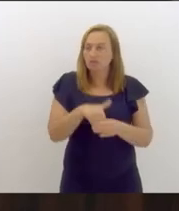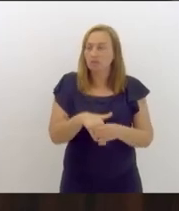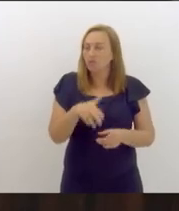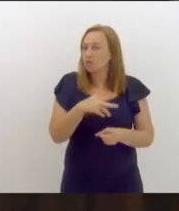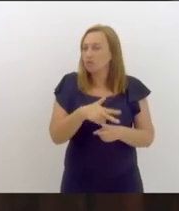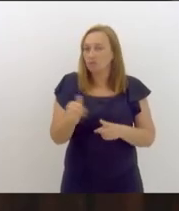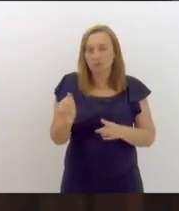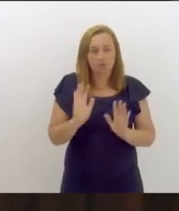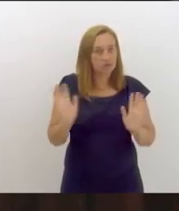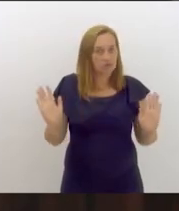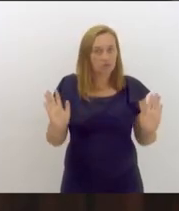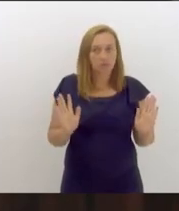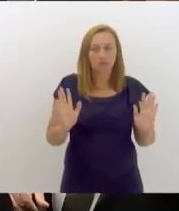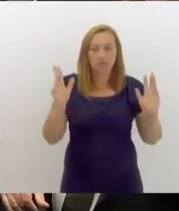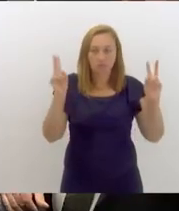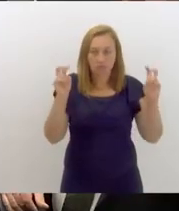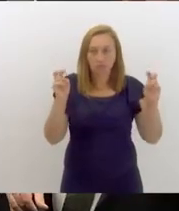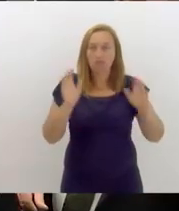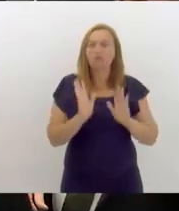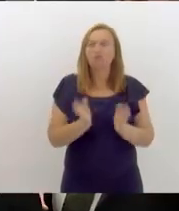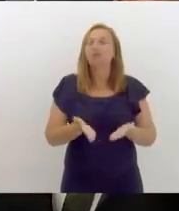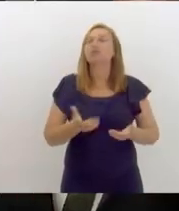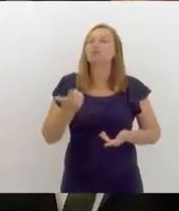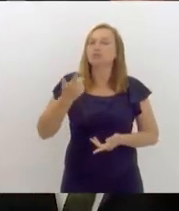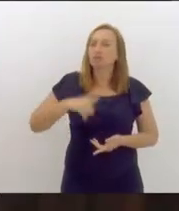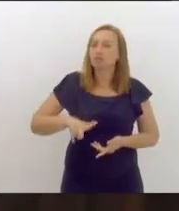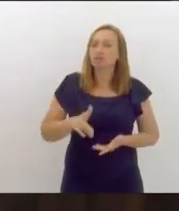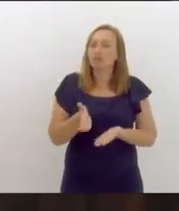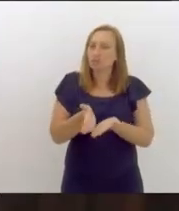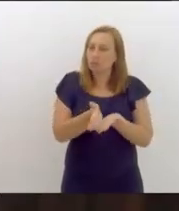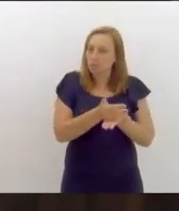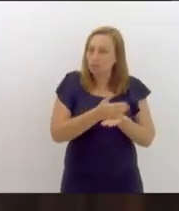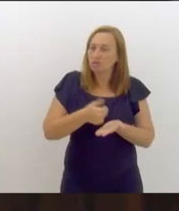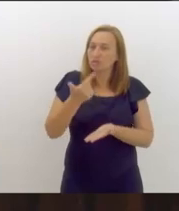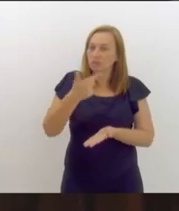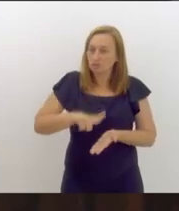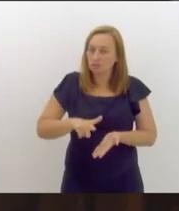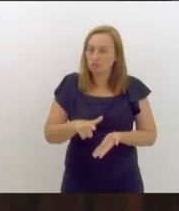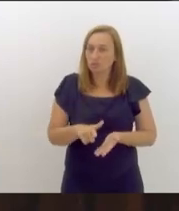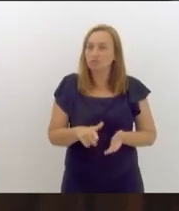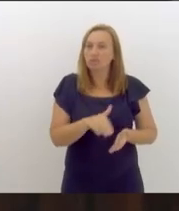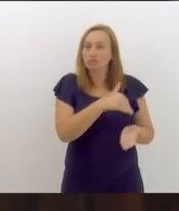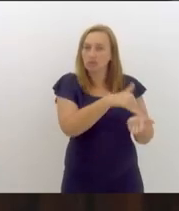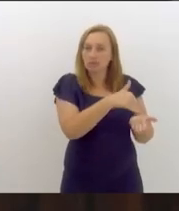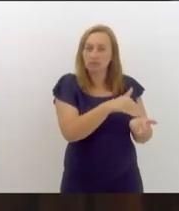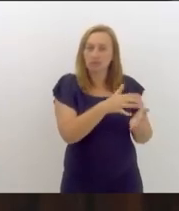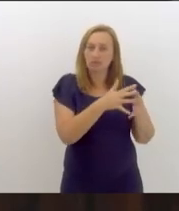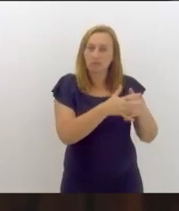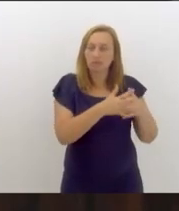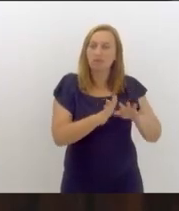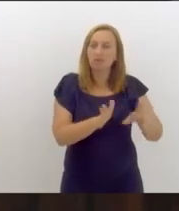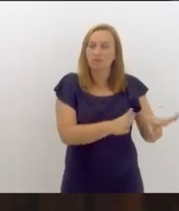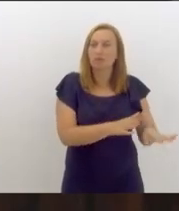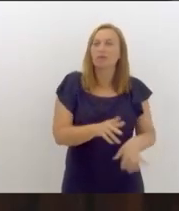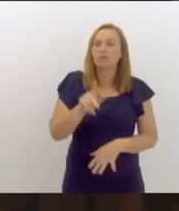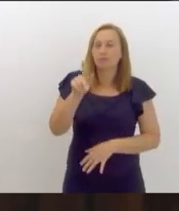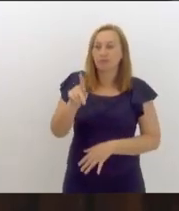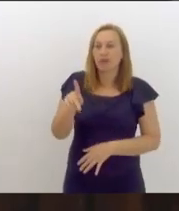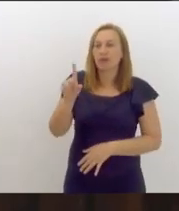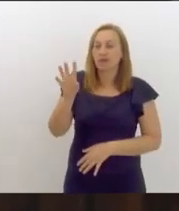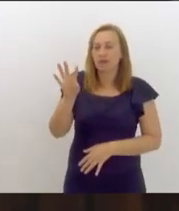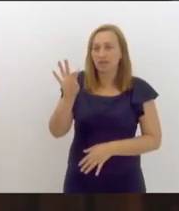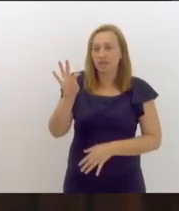vencido matéria vencida esse assunto vou novamente colher porque senão o secretário vai aqui a bancada do PDT